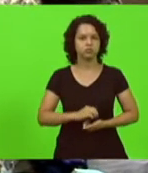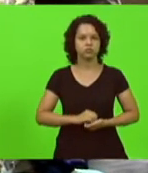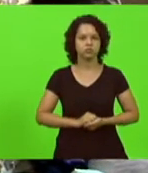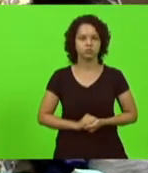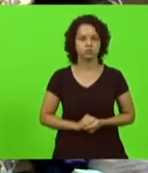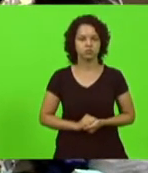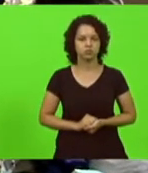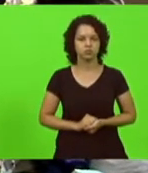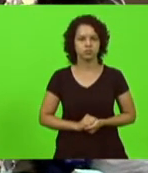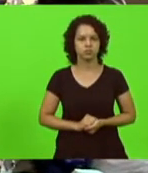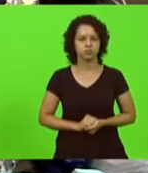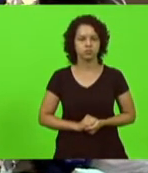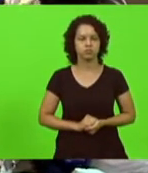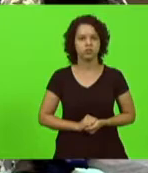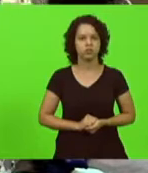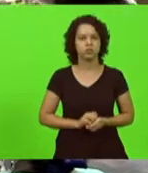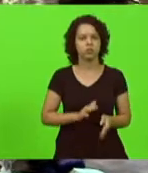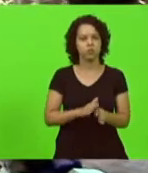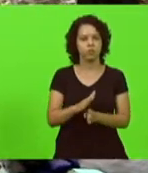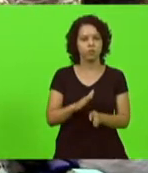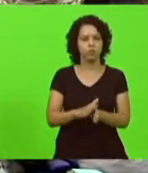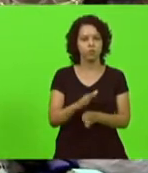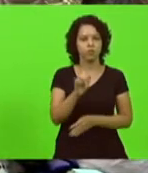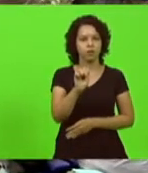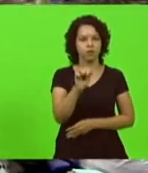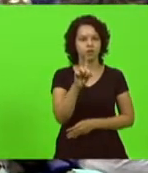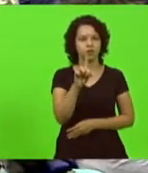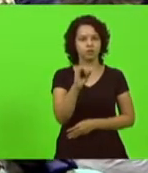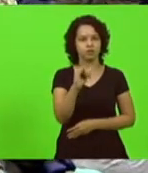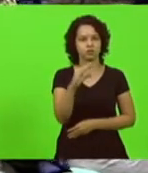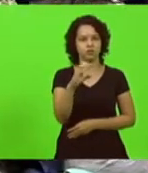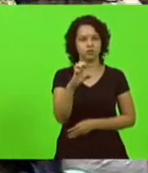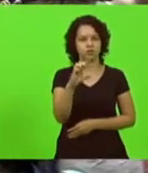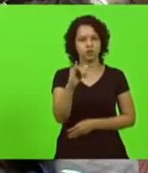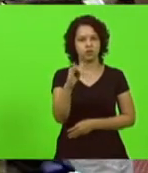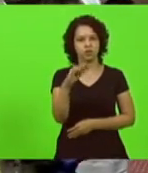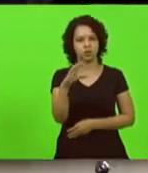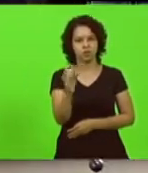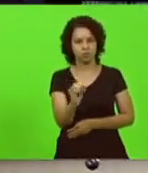conselheiro Adircélio de Moraes Ferreira Júnior.